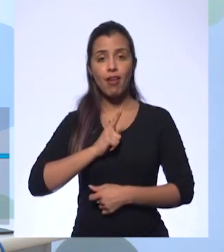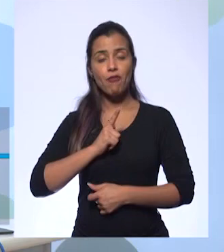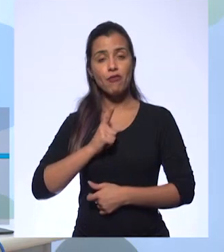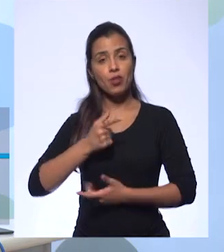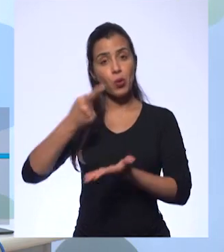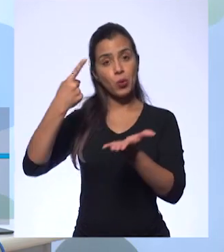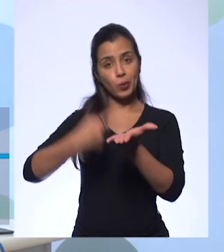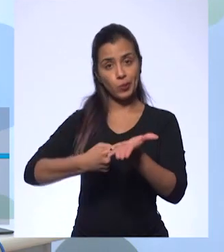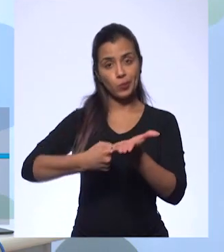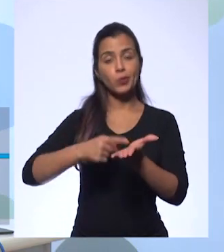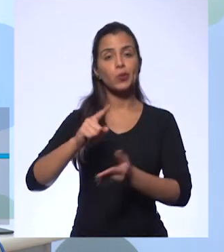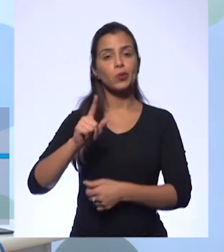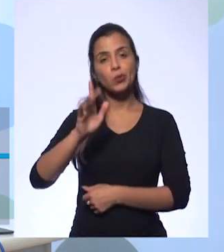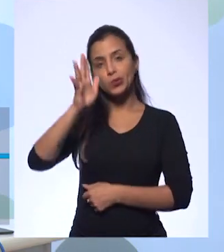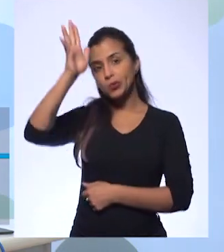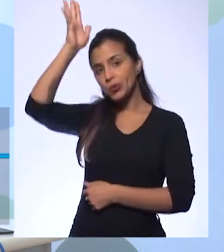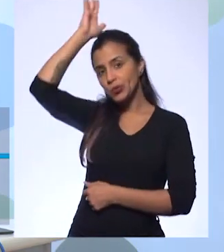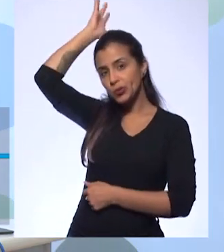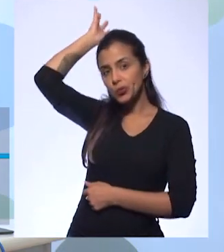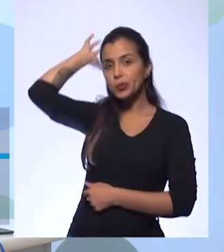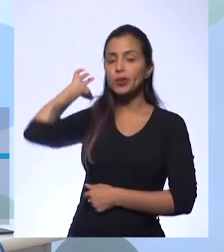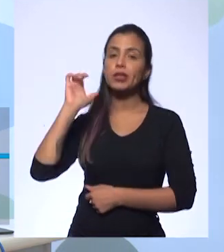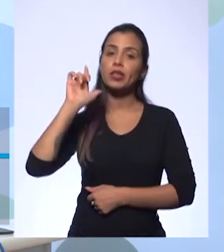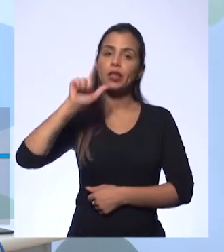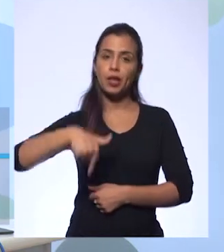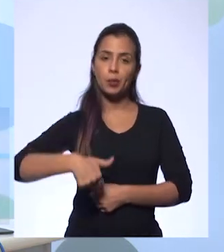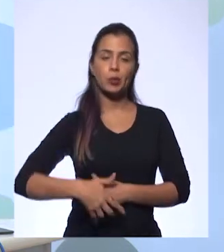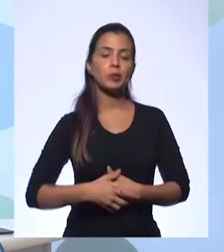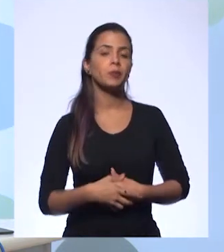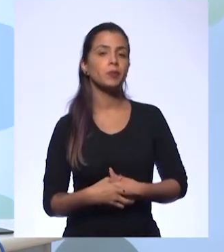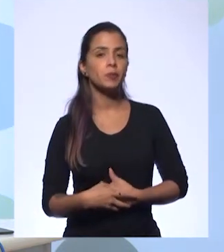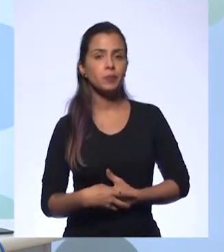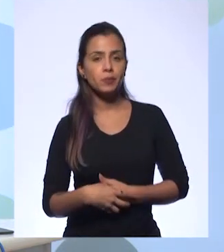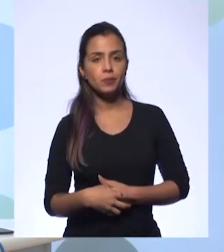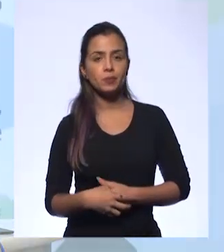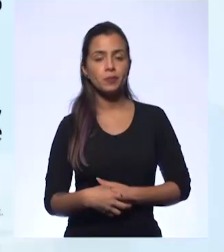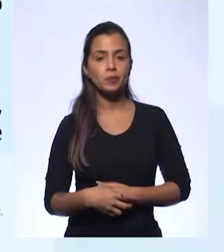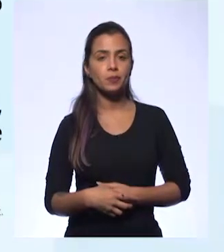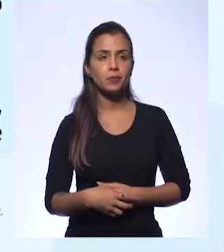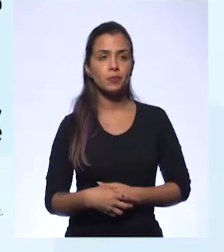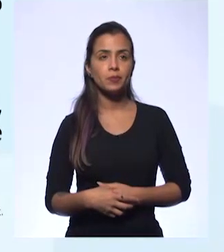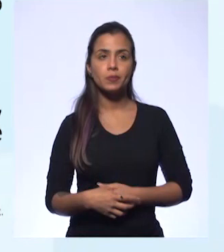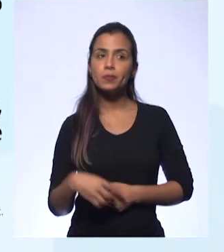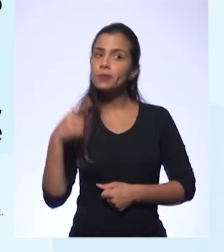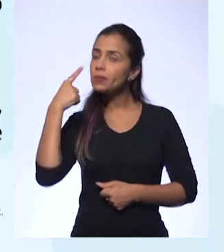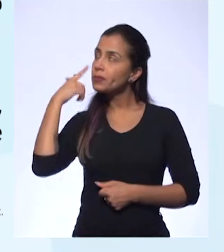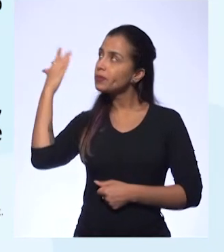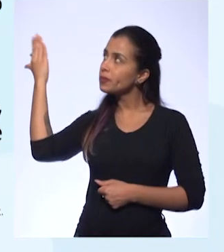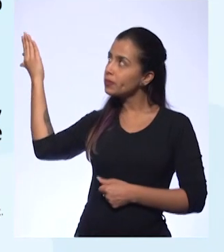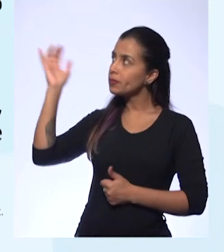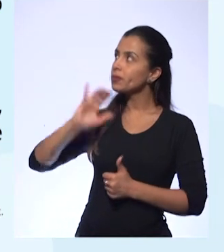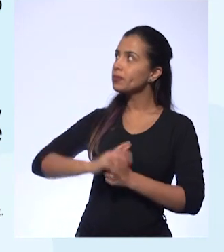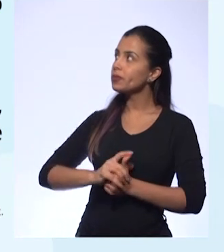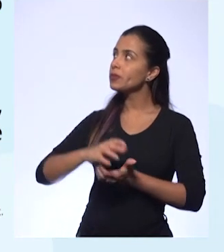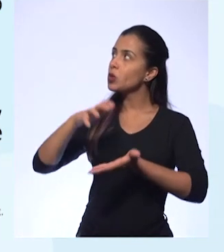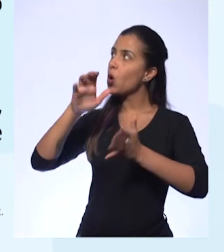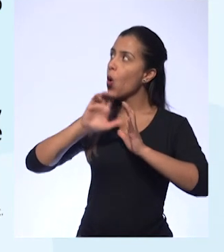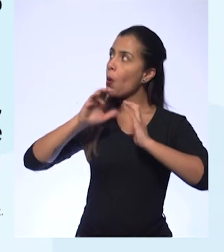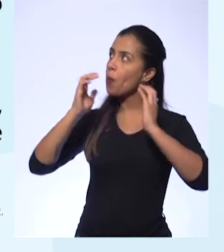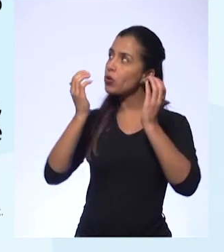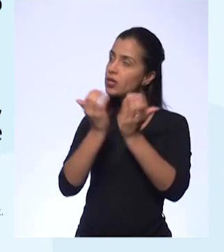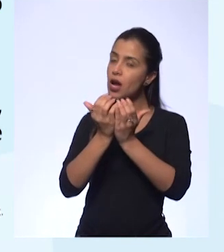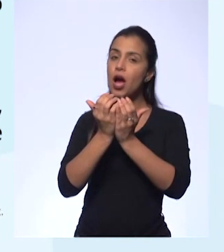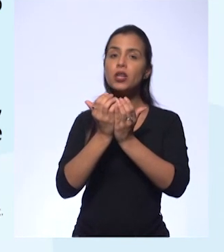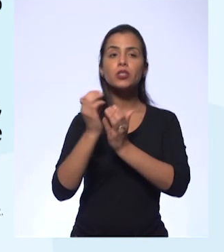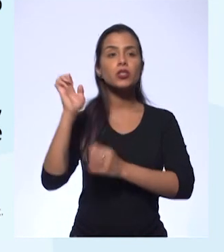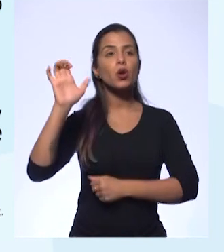o Tratado de Roma posteriormente. Então, vamos ver aí a Comunidade Europeia do Carvão e do Aço, que é assinado em Paris em 18